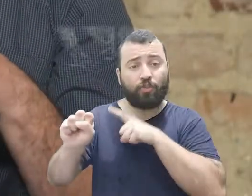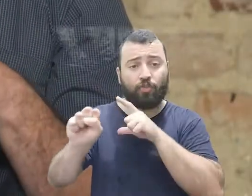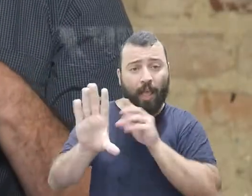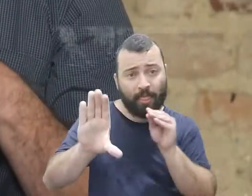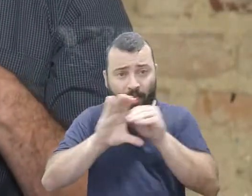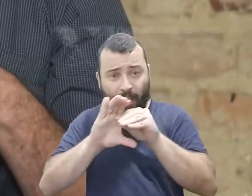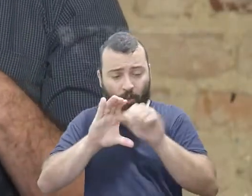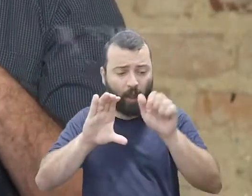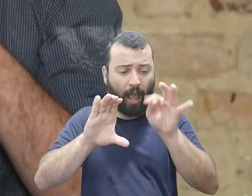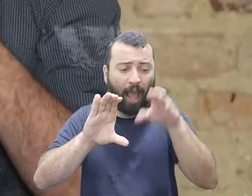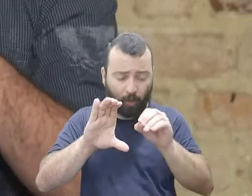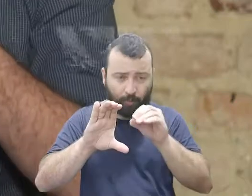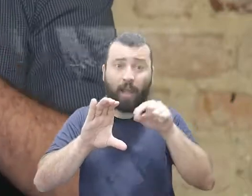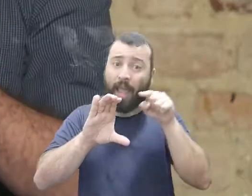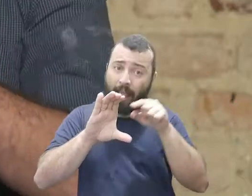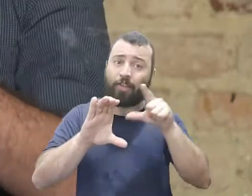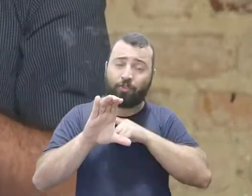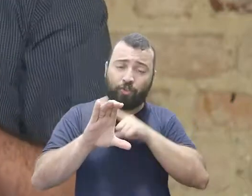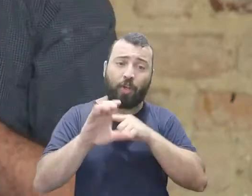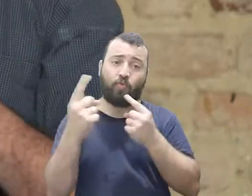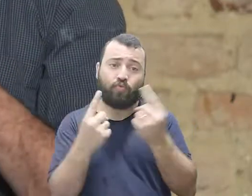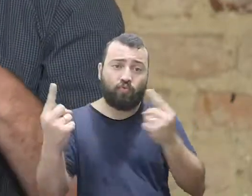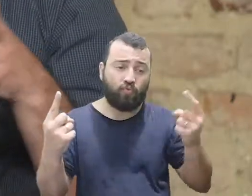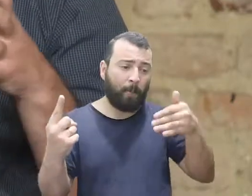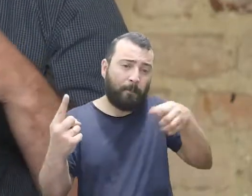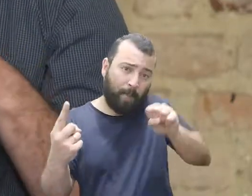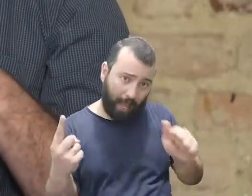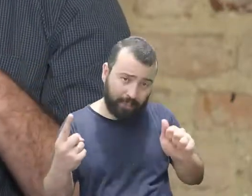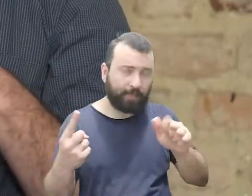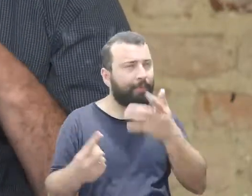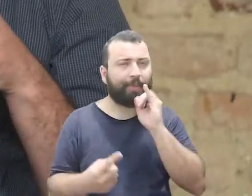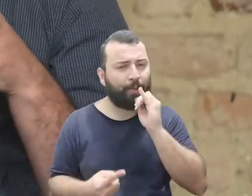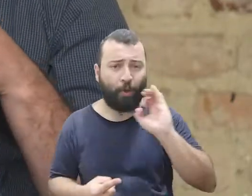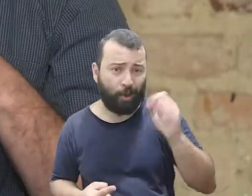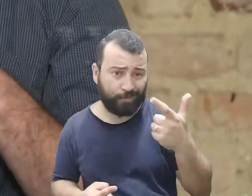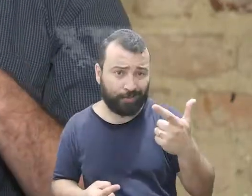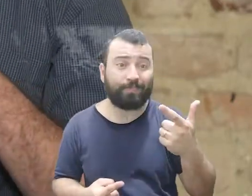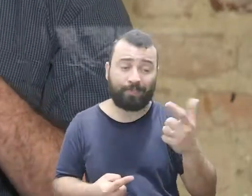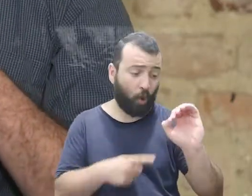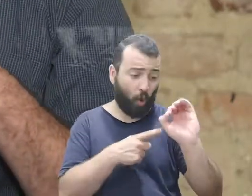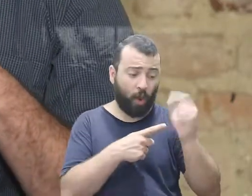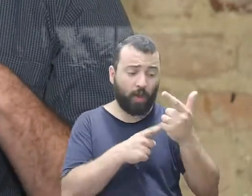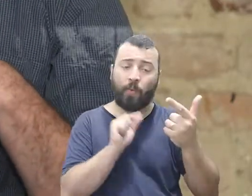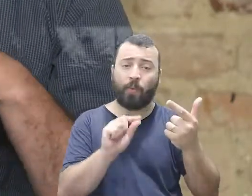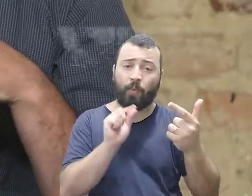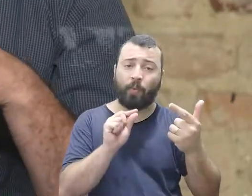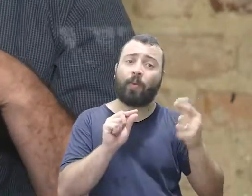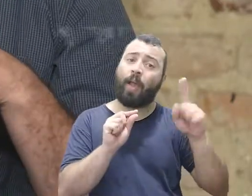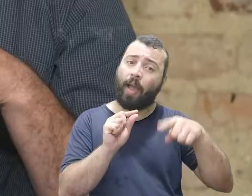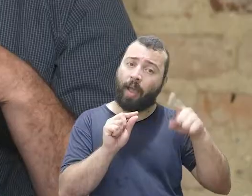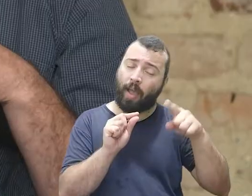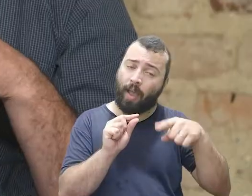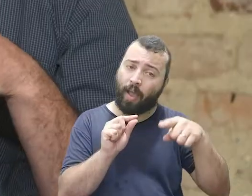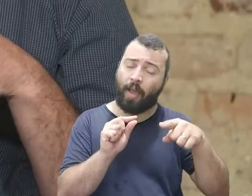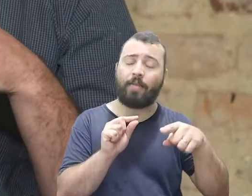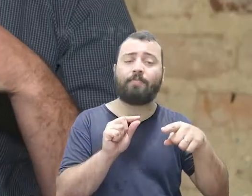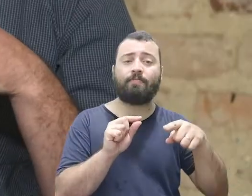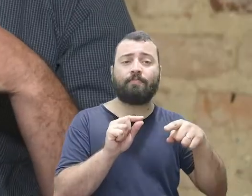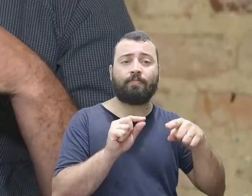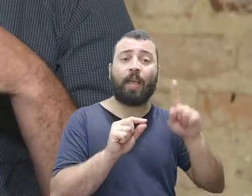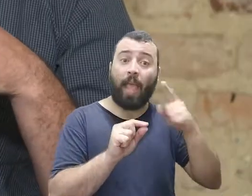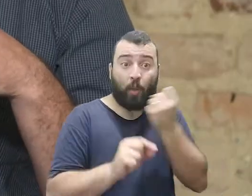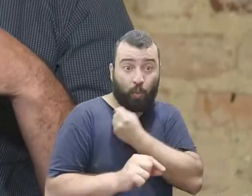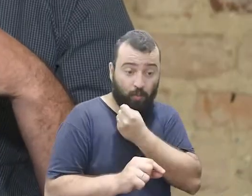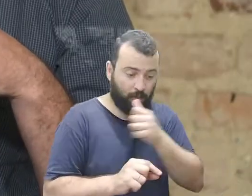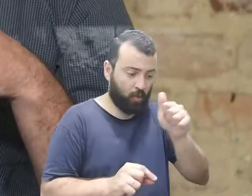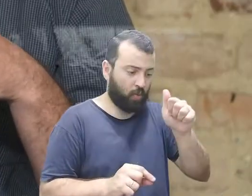o núcleo dos átomos. E assim eu tenho uma massa para cada átomo. Por exemplo, o oxigênio. O oxigênio, ele é definido